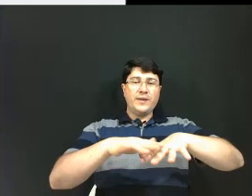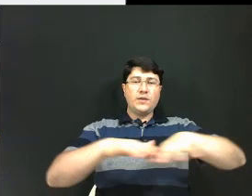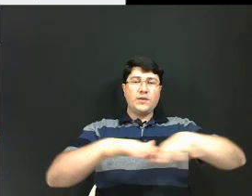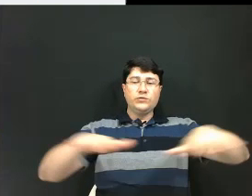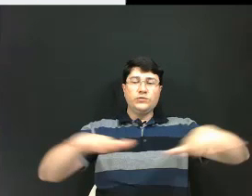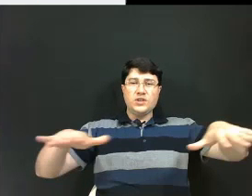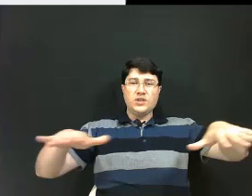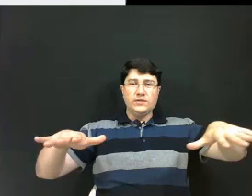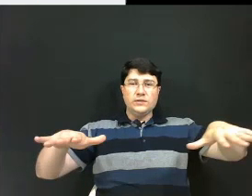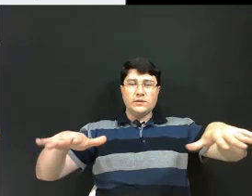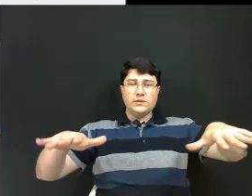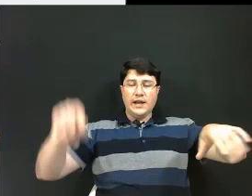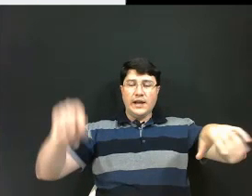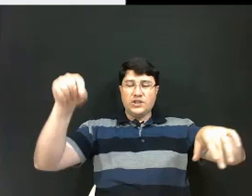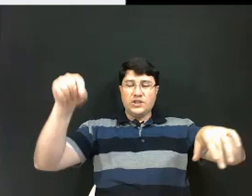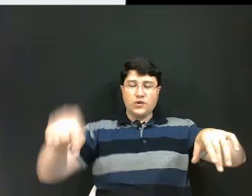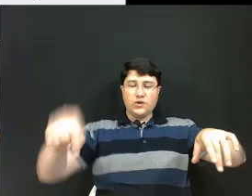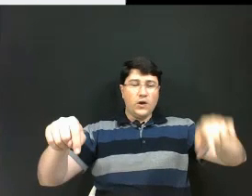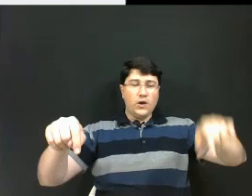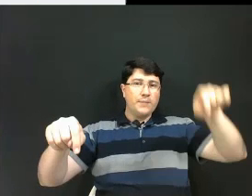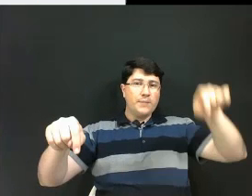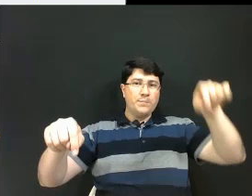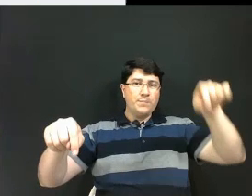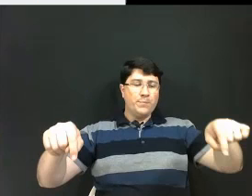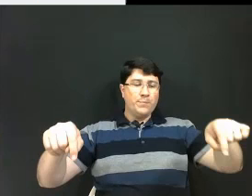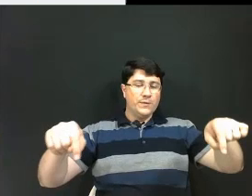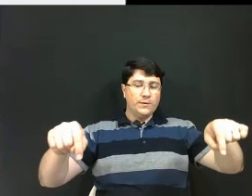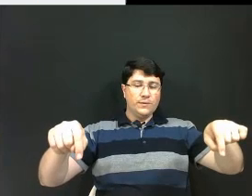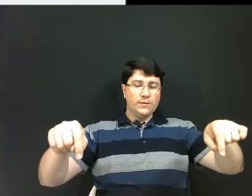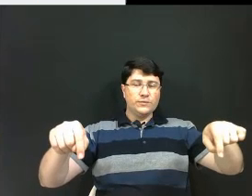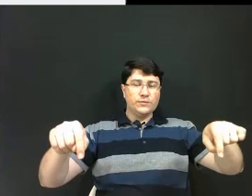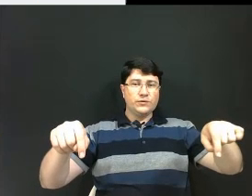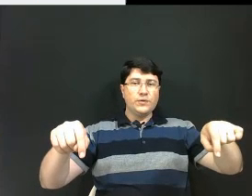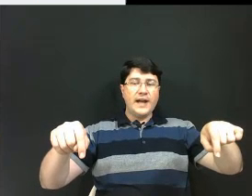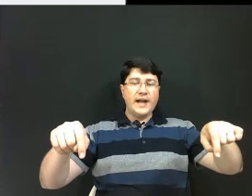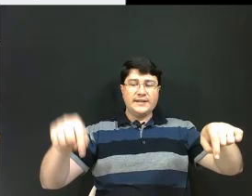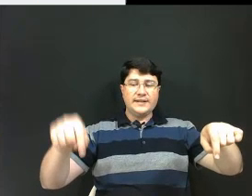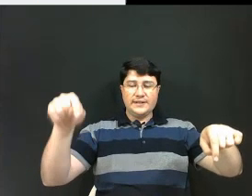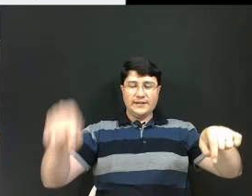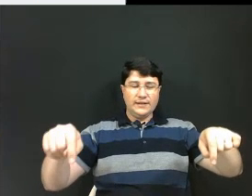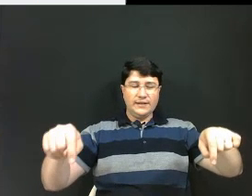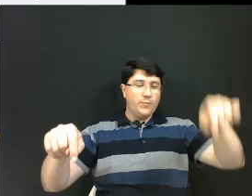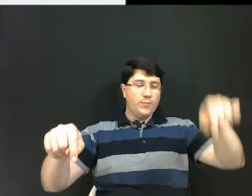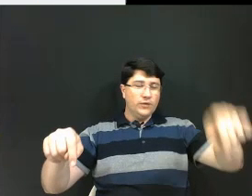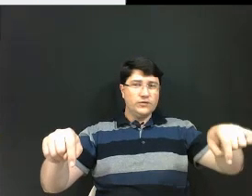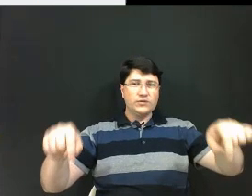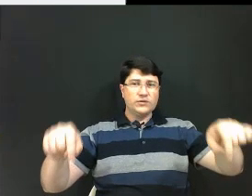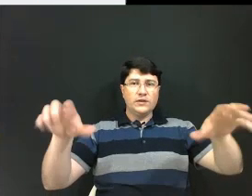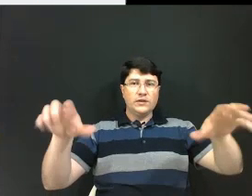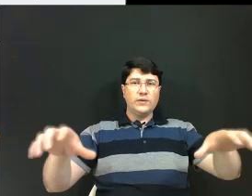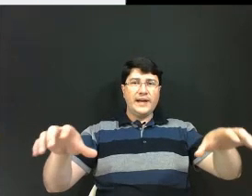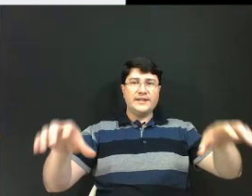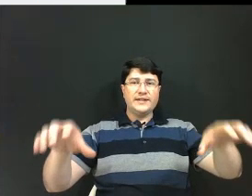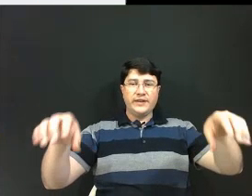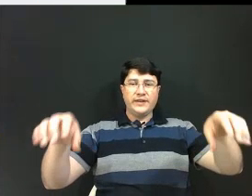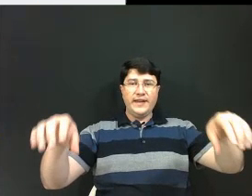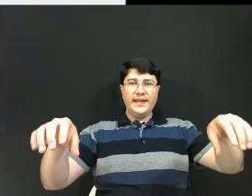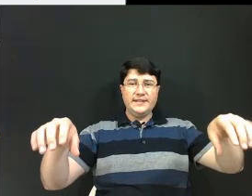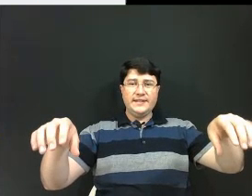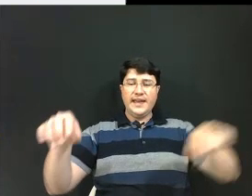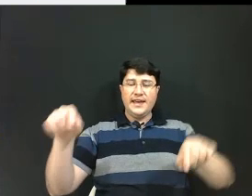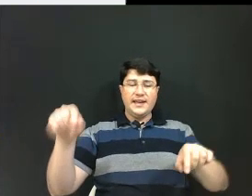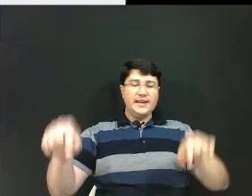O espaço é contínuo. A gente coloca os lugares em pontos, lugares